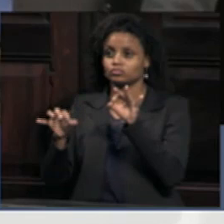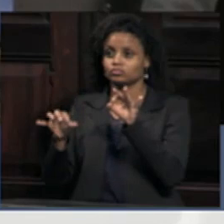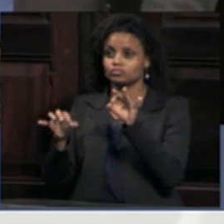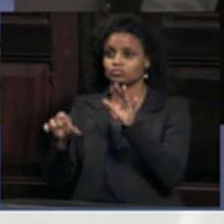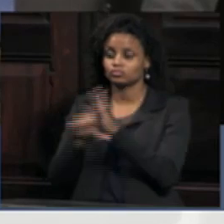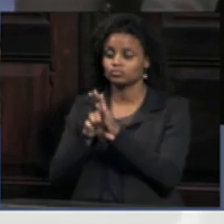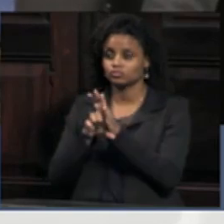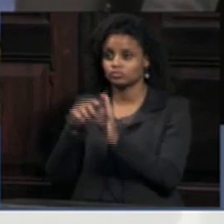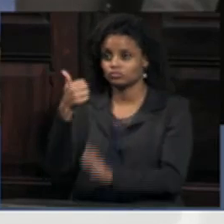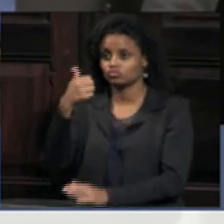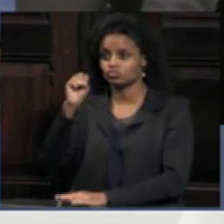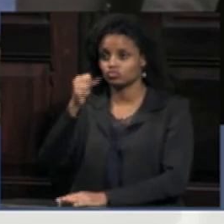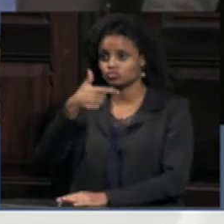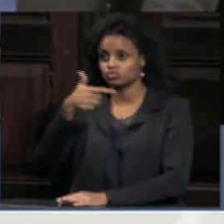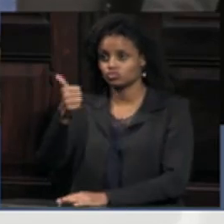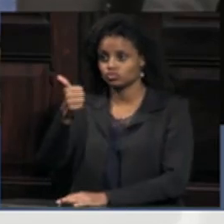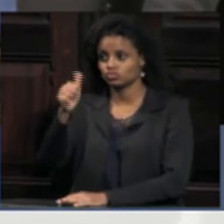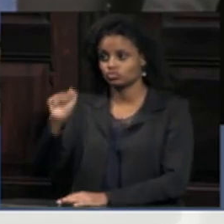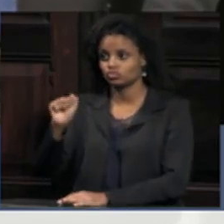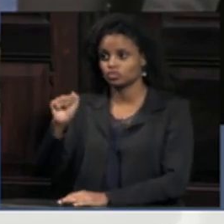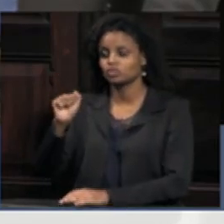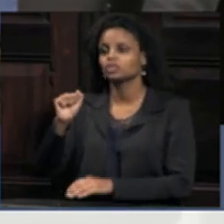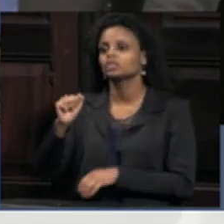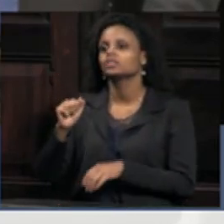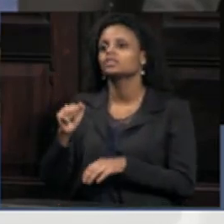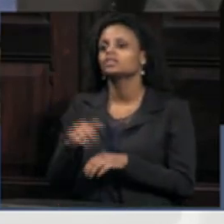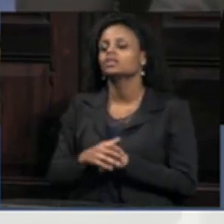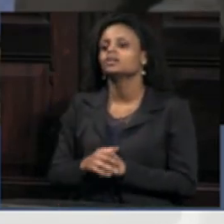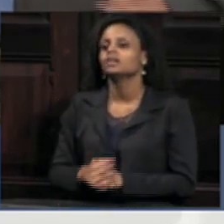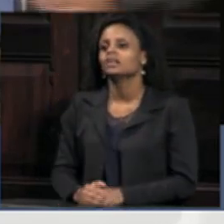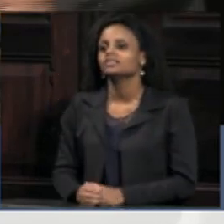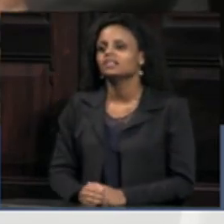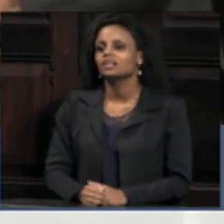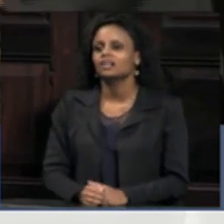deputado Bruno Dauaire. Veto total oposto ao projeto de lei